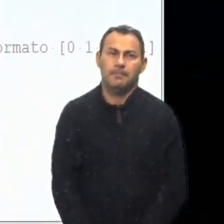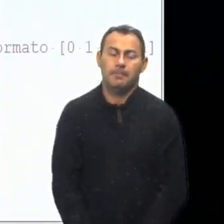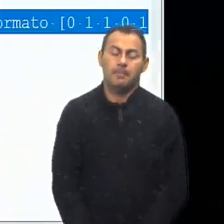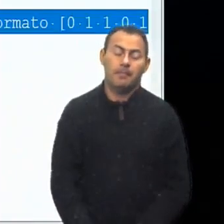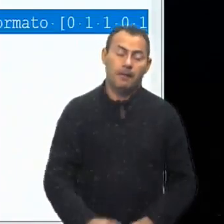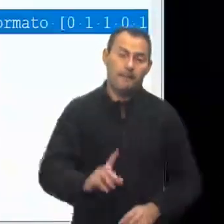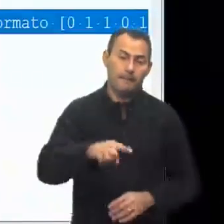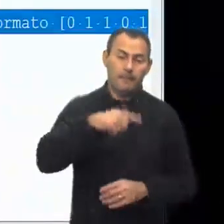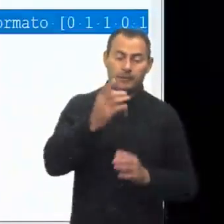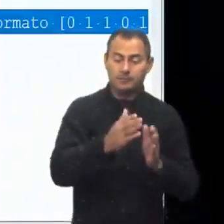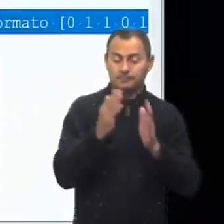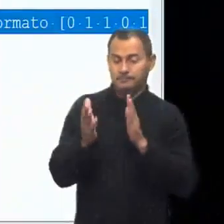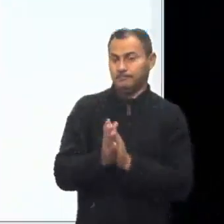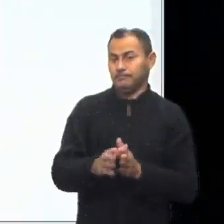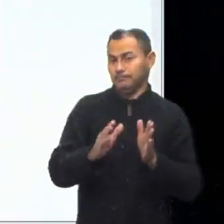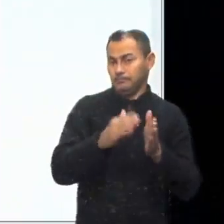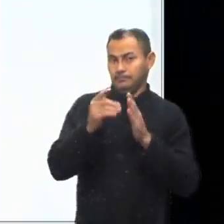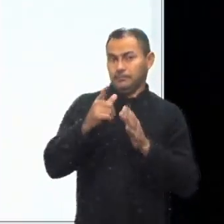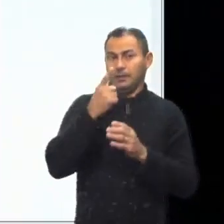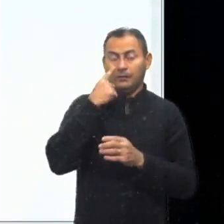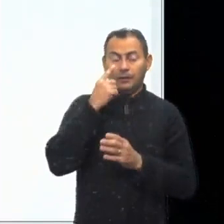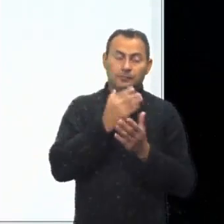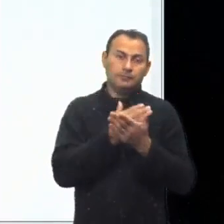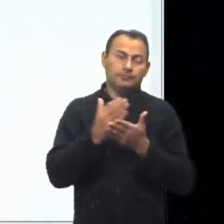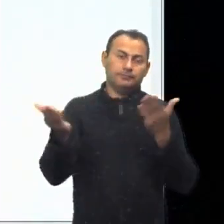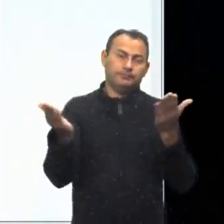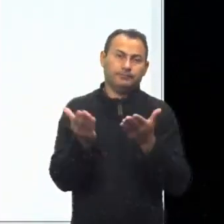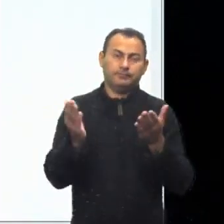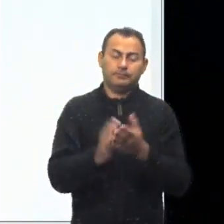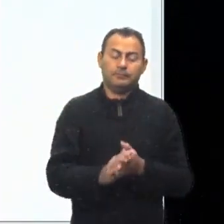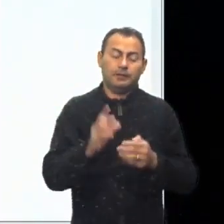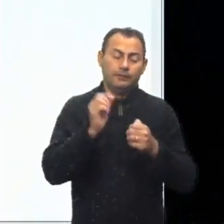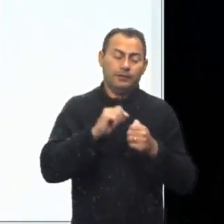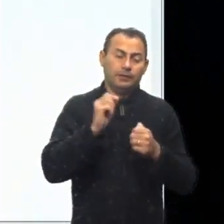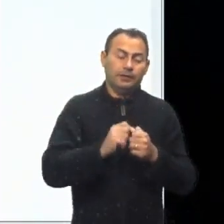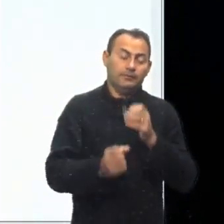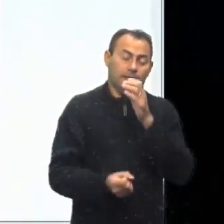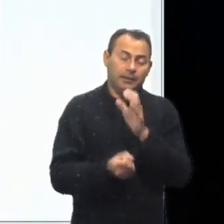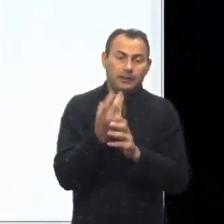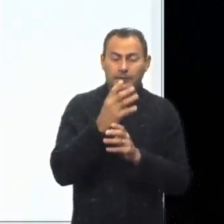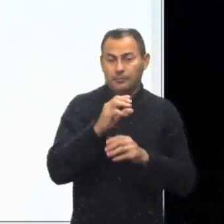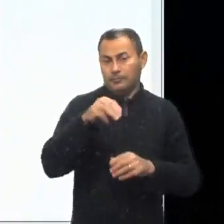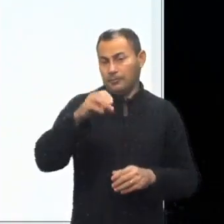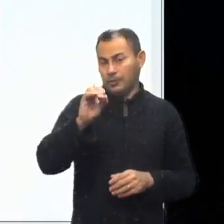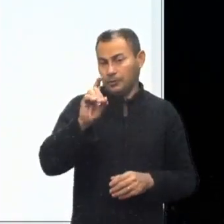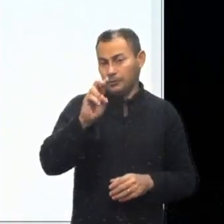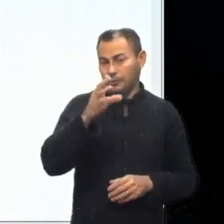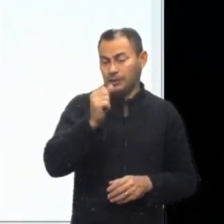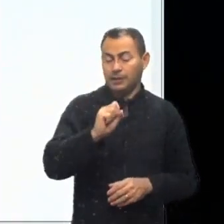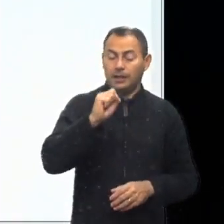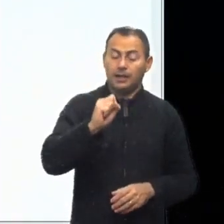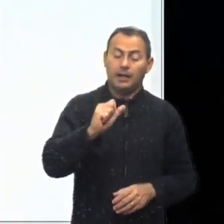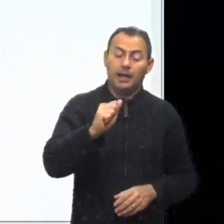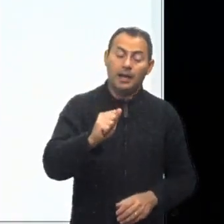Então, o próximo passo a gente vai partir para criar a modulação